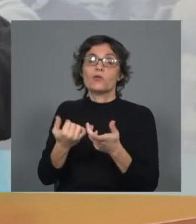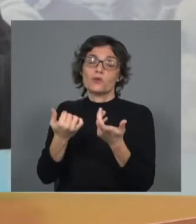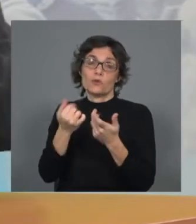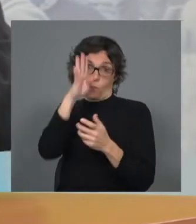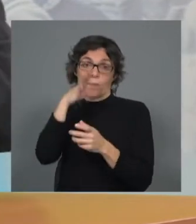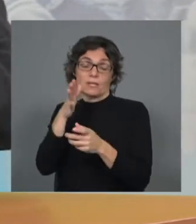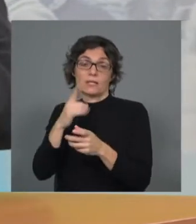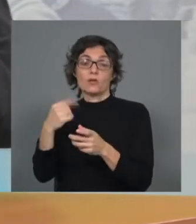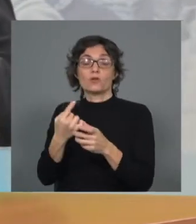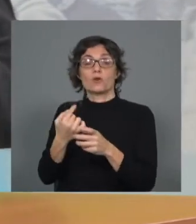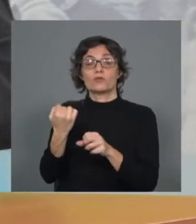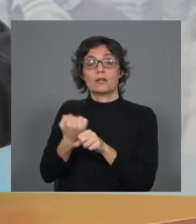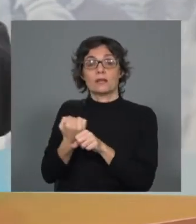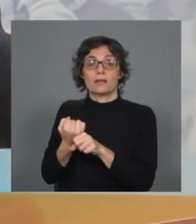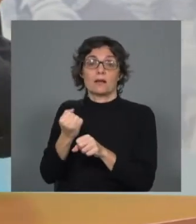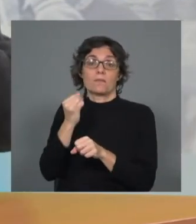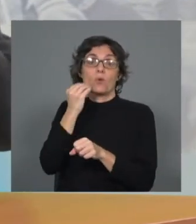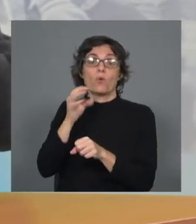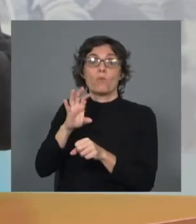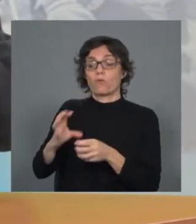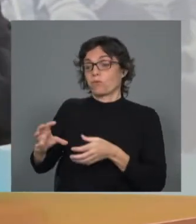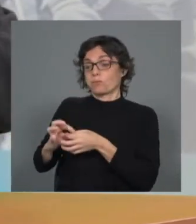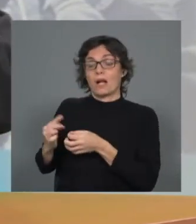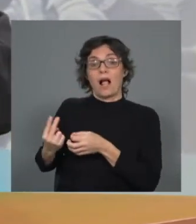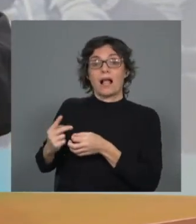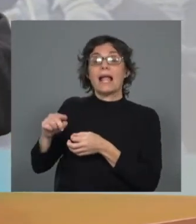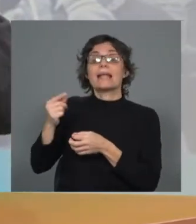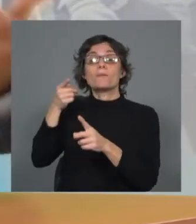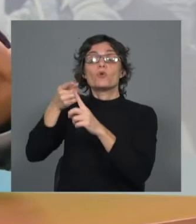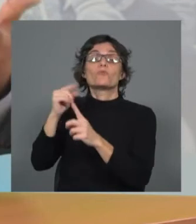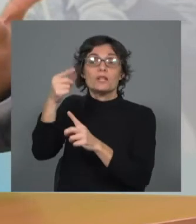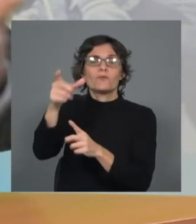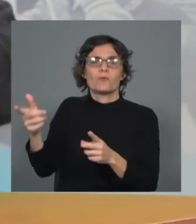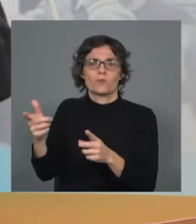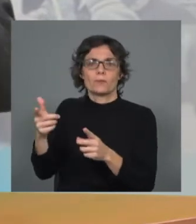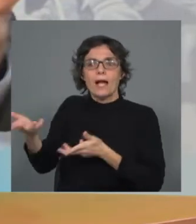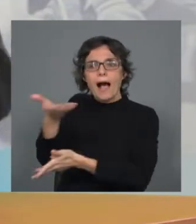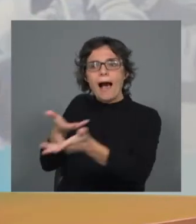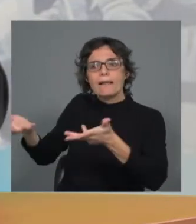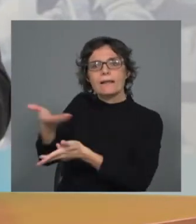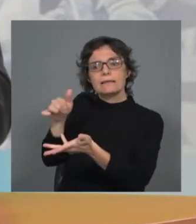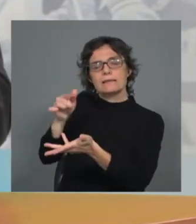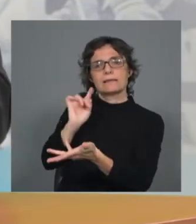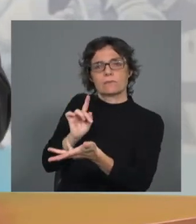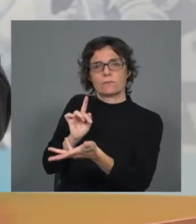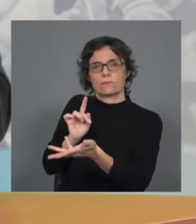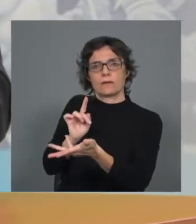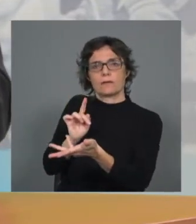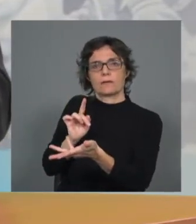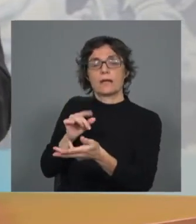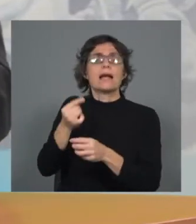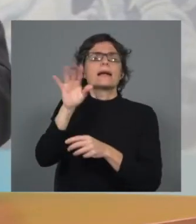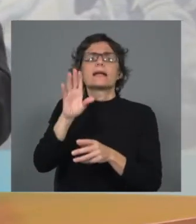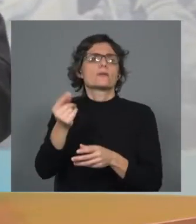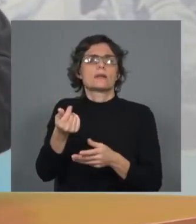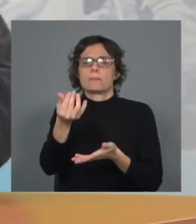portanto, não se resolvem as questões sociais atribuindo subsídios. Os subsídios podem ser necessários como